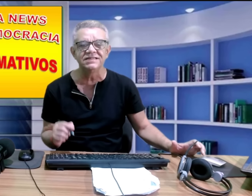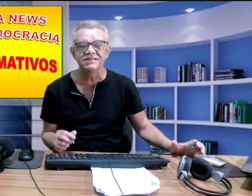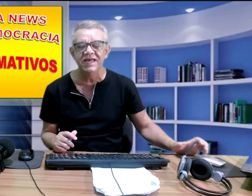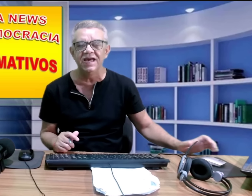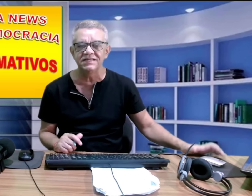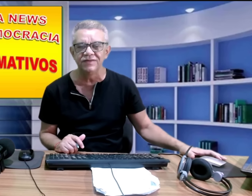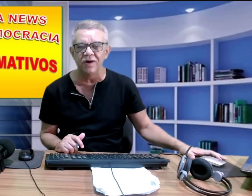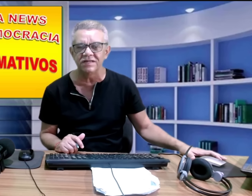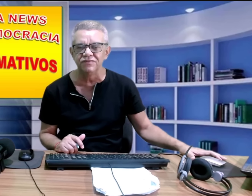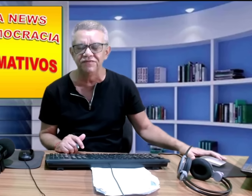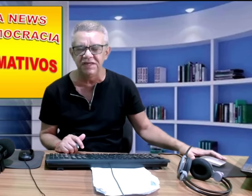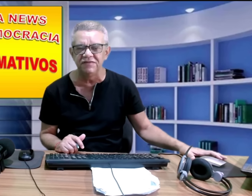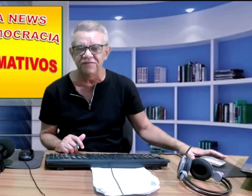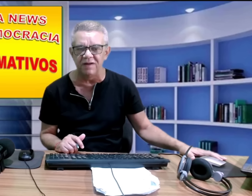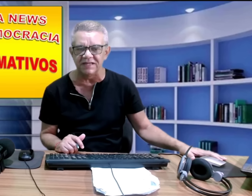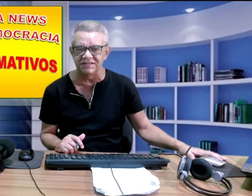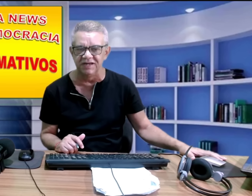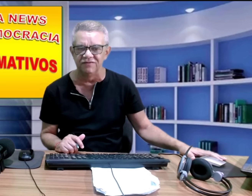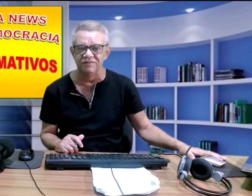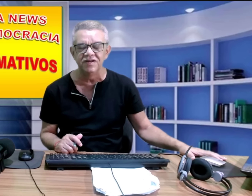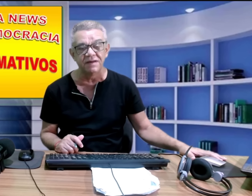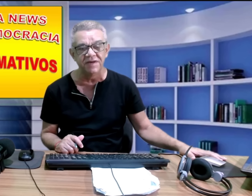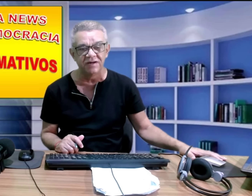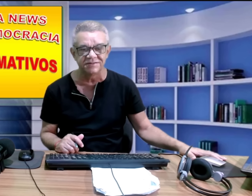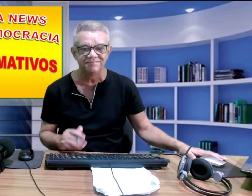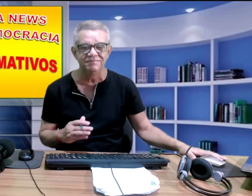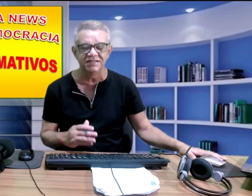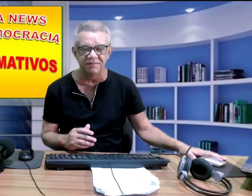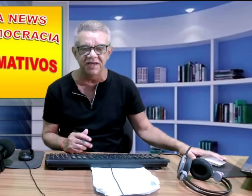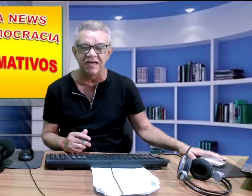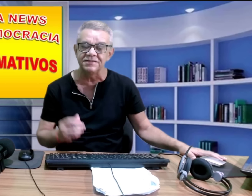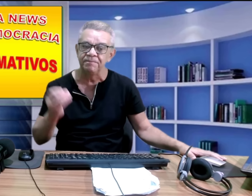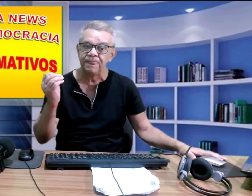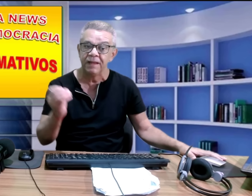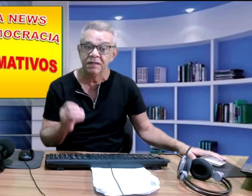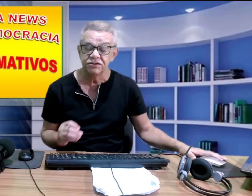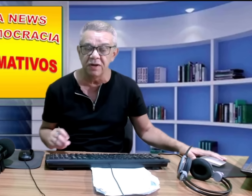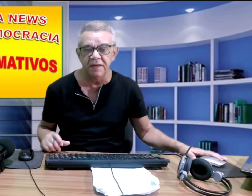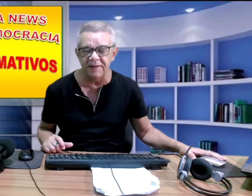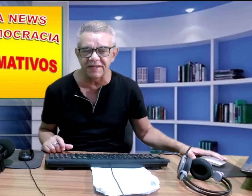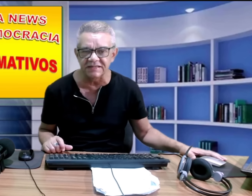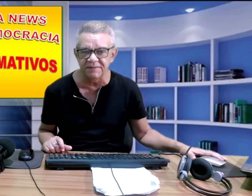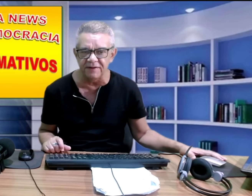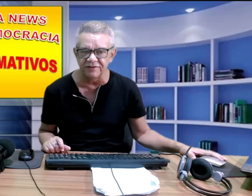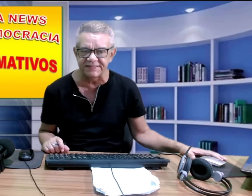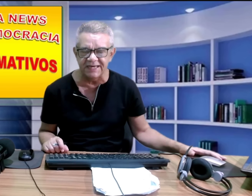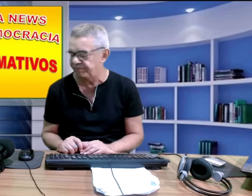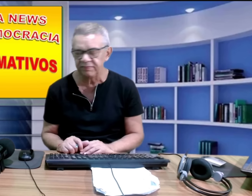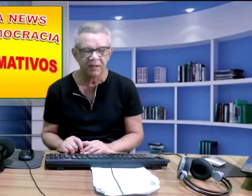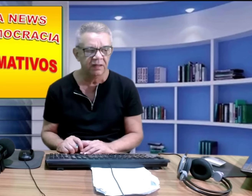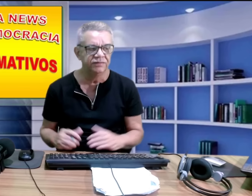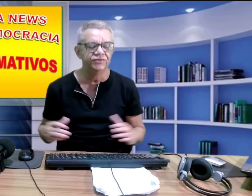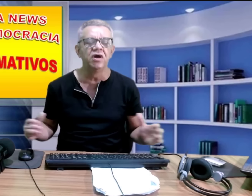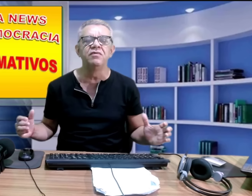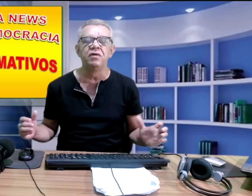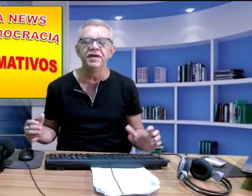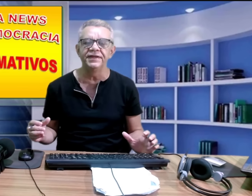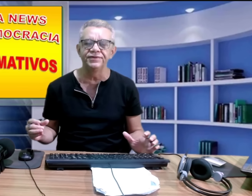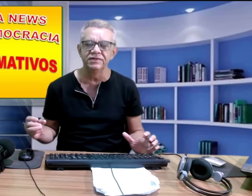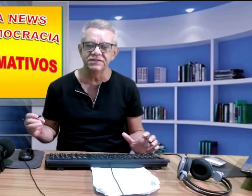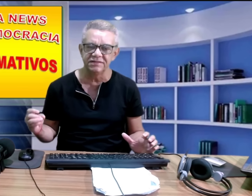de assistir a esse nosso vídeo informativo. Meus amigos, minhas amigas, estou aqui para trazer para vocês